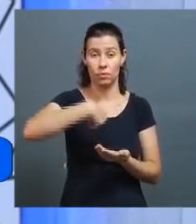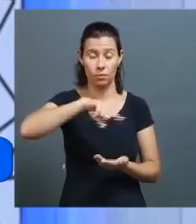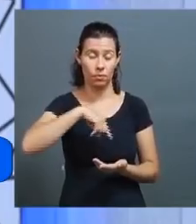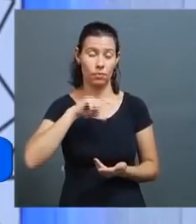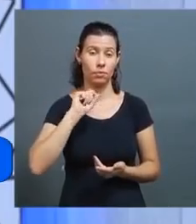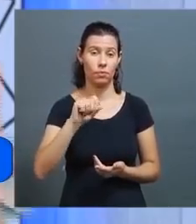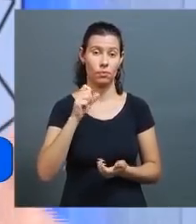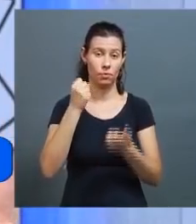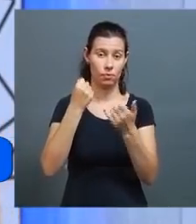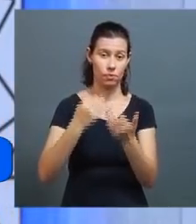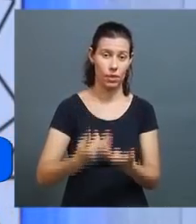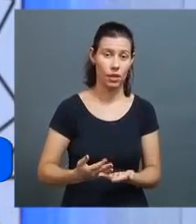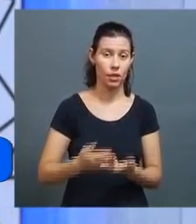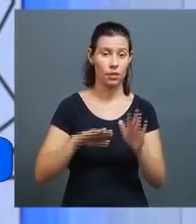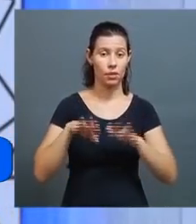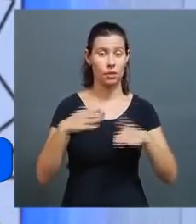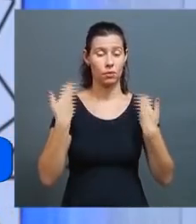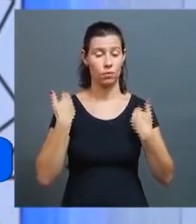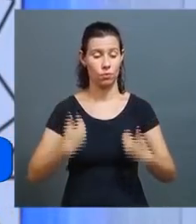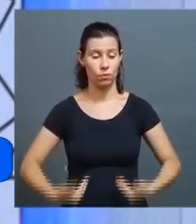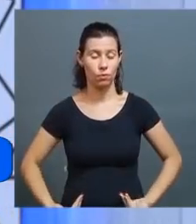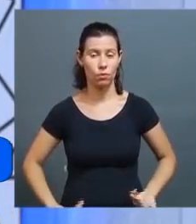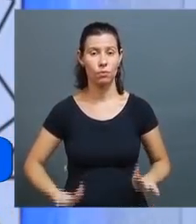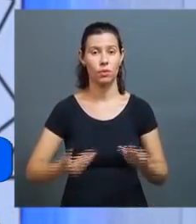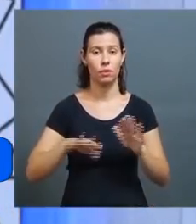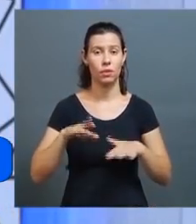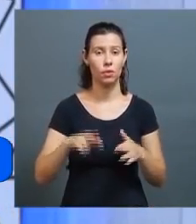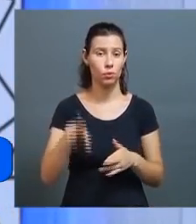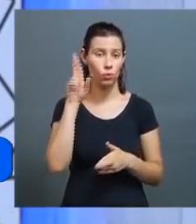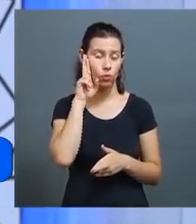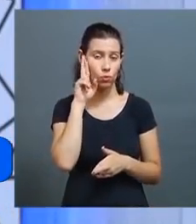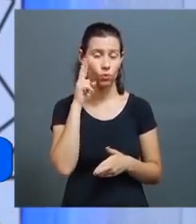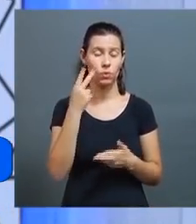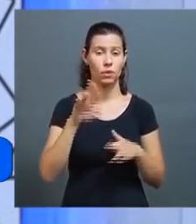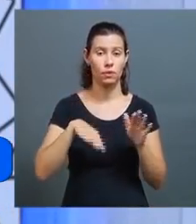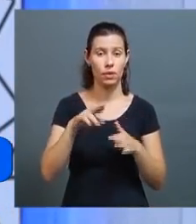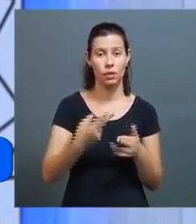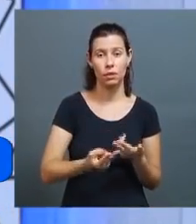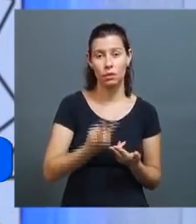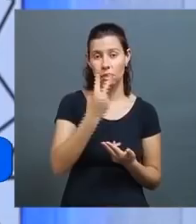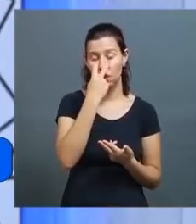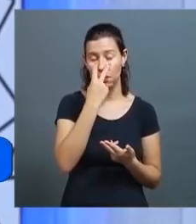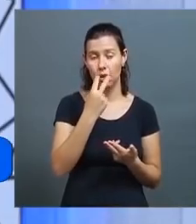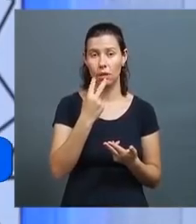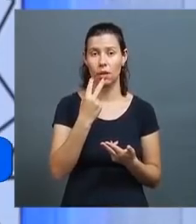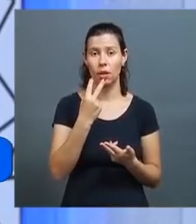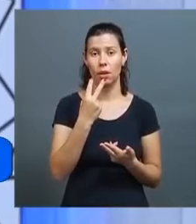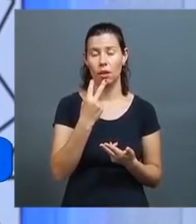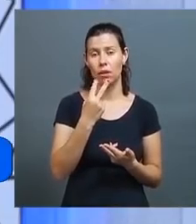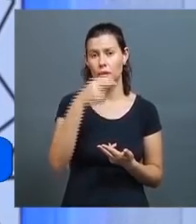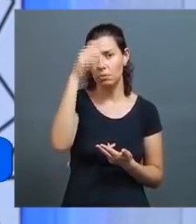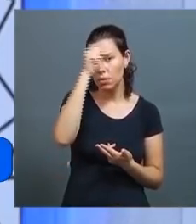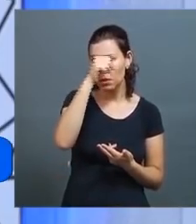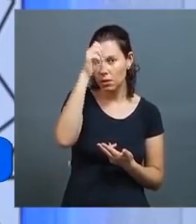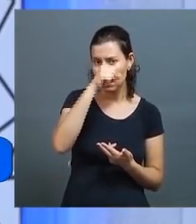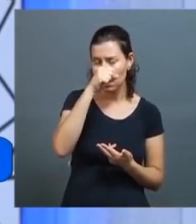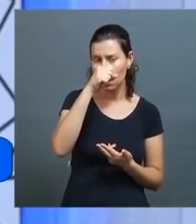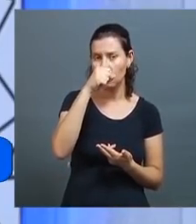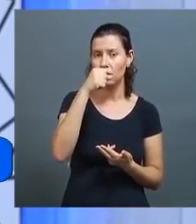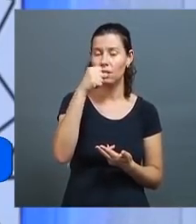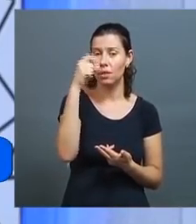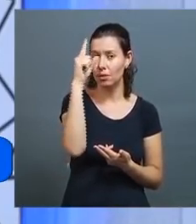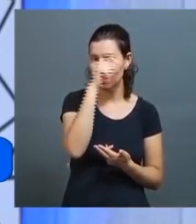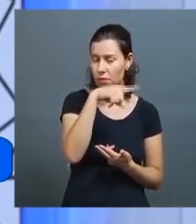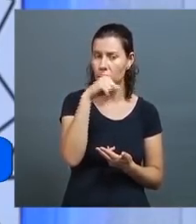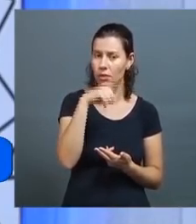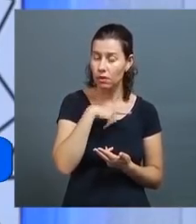forma, um comprometimento orgânico, né? Às vezes a criança é surda ou ela é cega, necessariamente ela tem que ter dificuldade de aprendizagem por isso? Não.